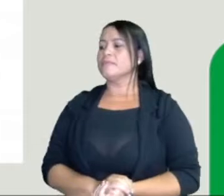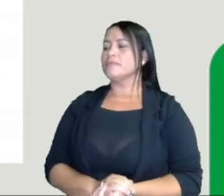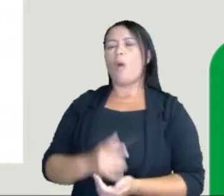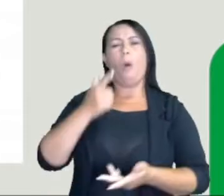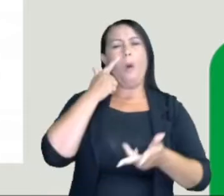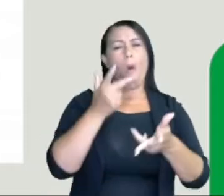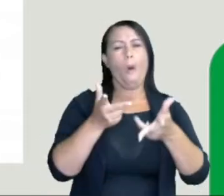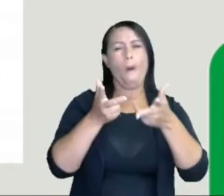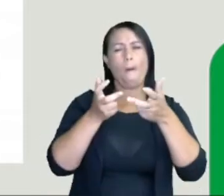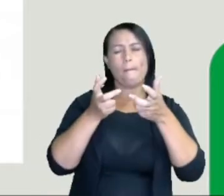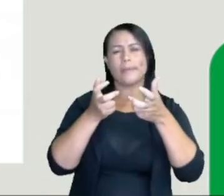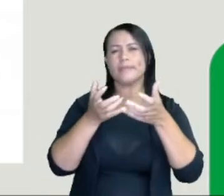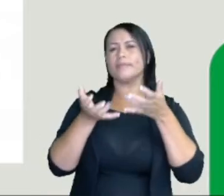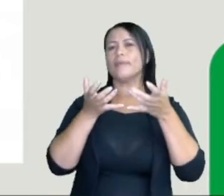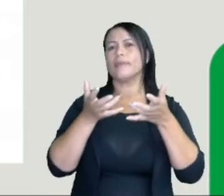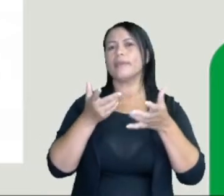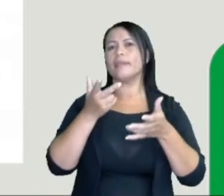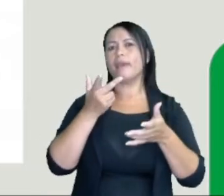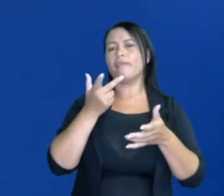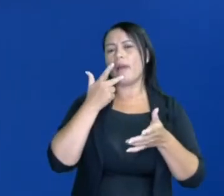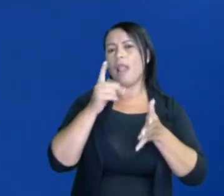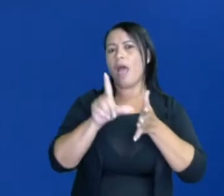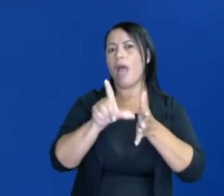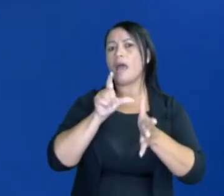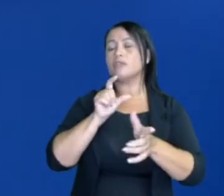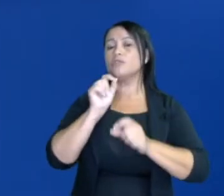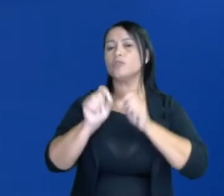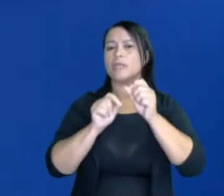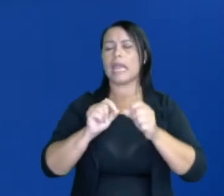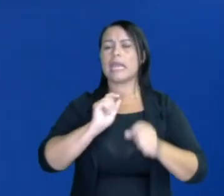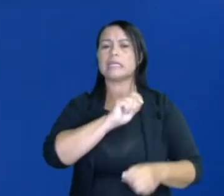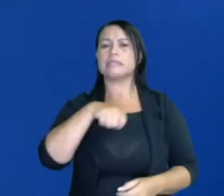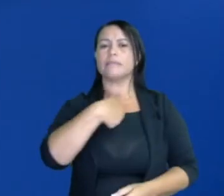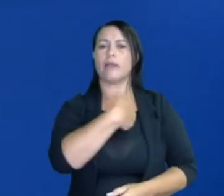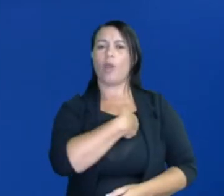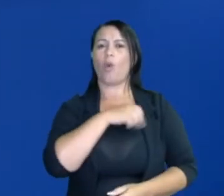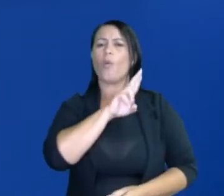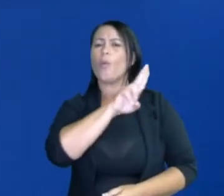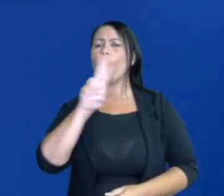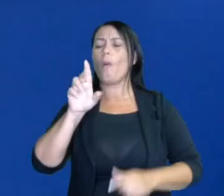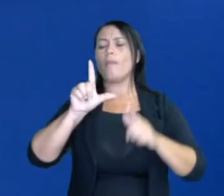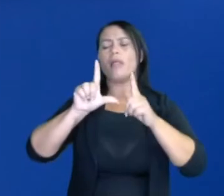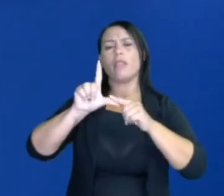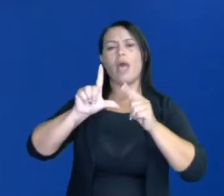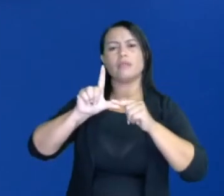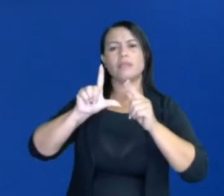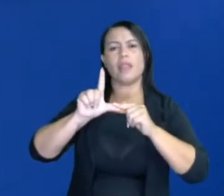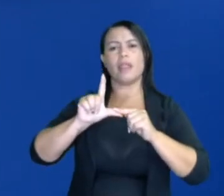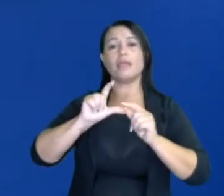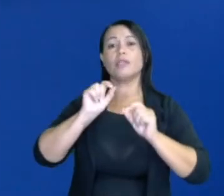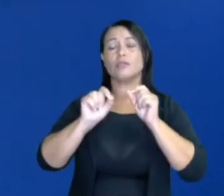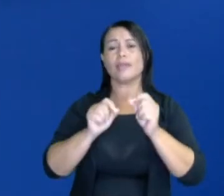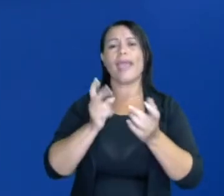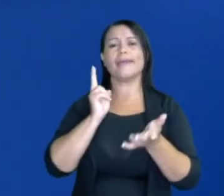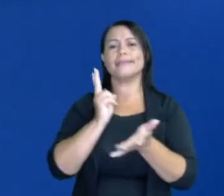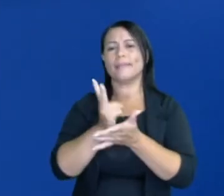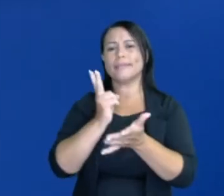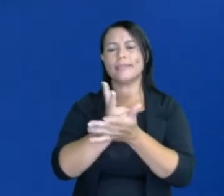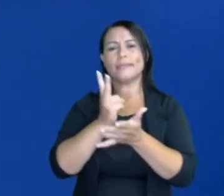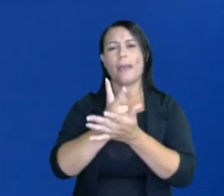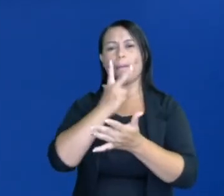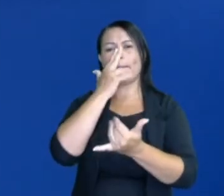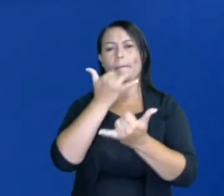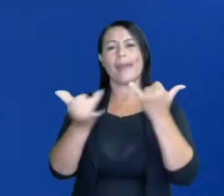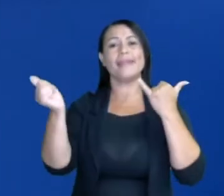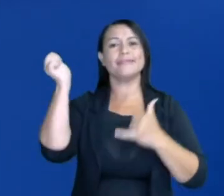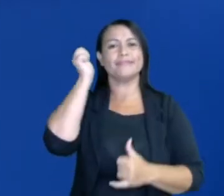Uma observação que eu queria fazer antes é que em espanhol o nome das letras eles sempre são femininos e por isso a gente